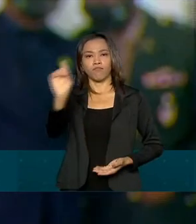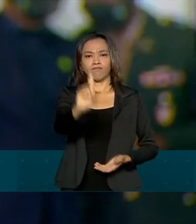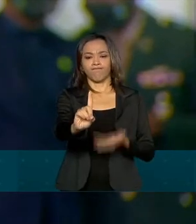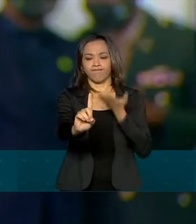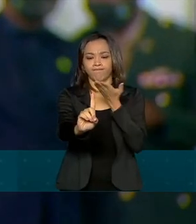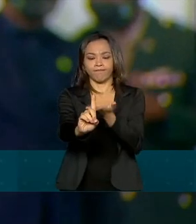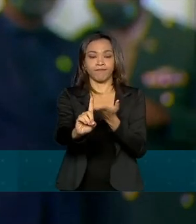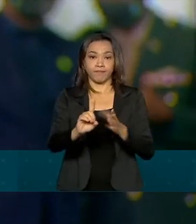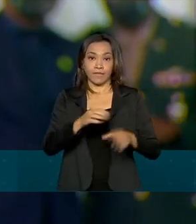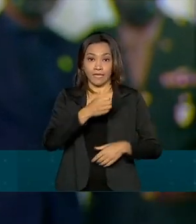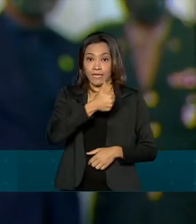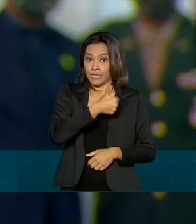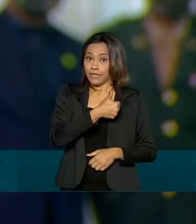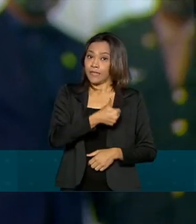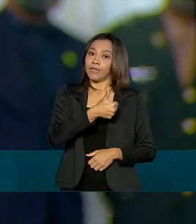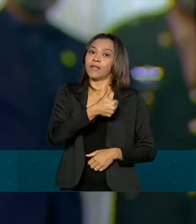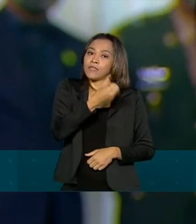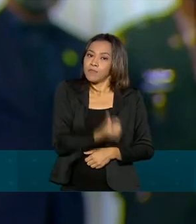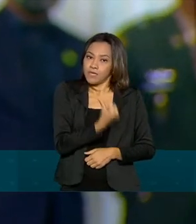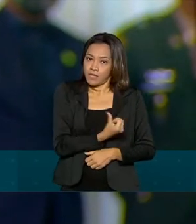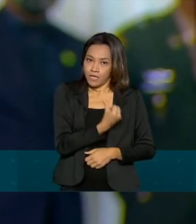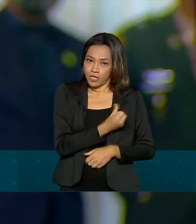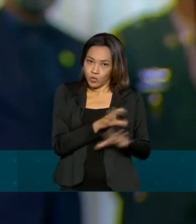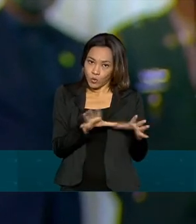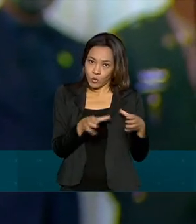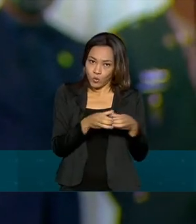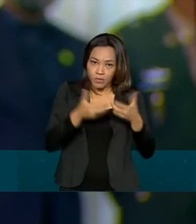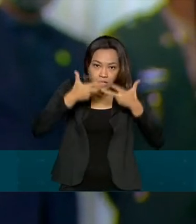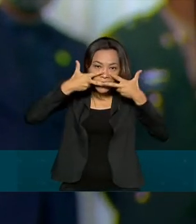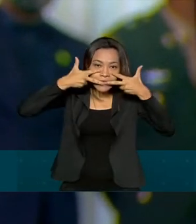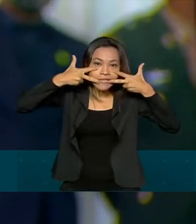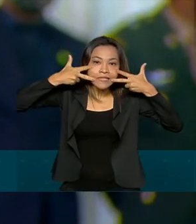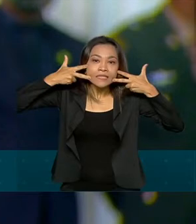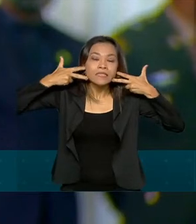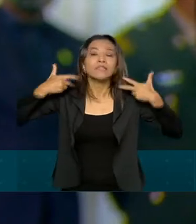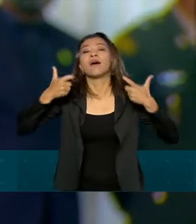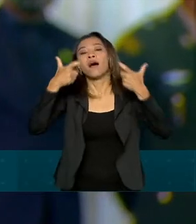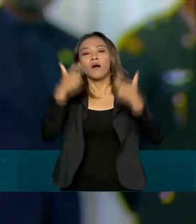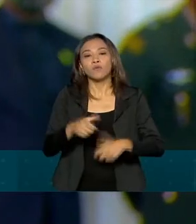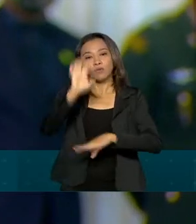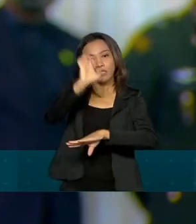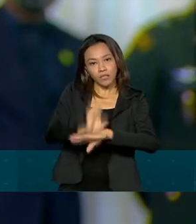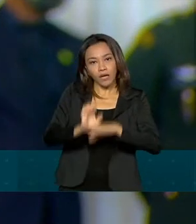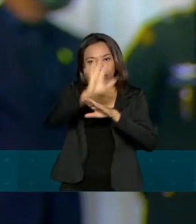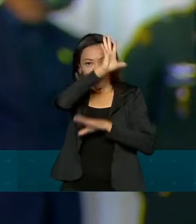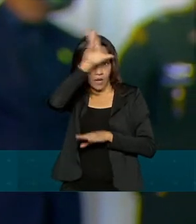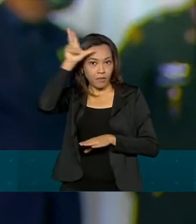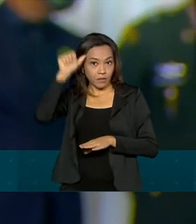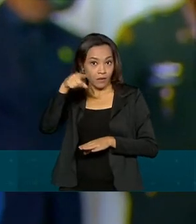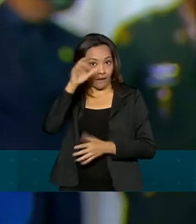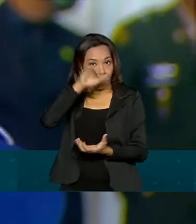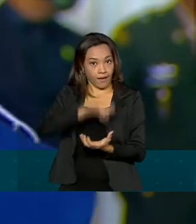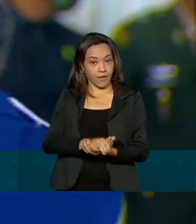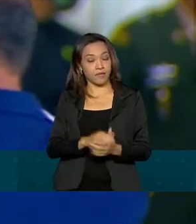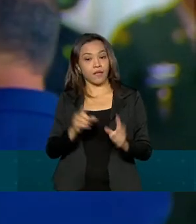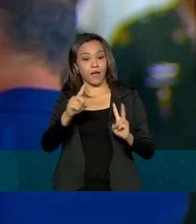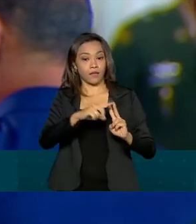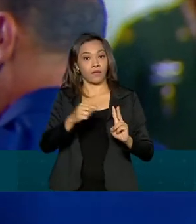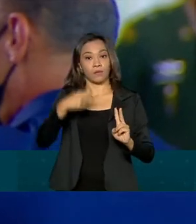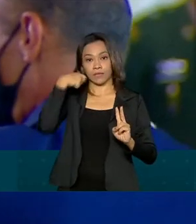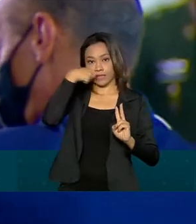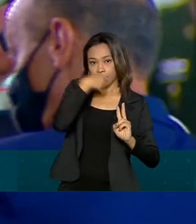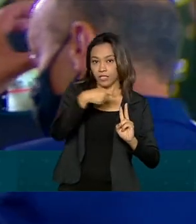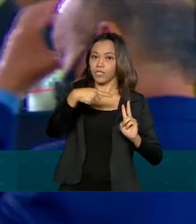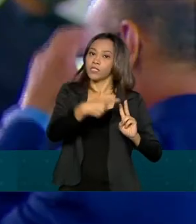comandante da 16ª Brigada de Infantaria de Selva em Tefé Amazonas é casado com a senhora Major dentista do